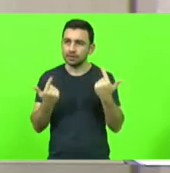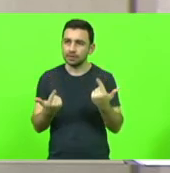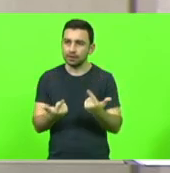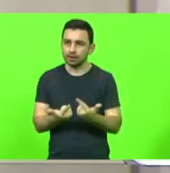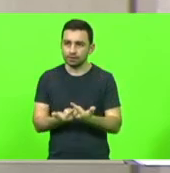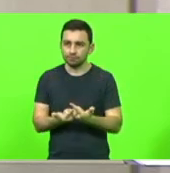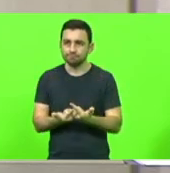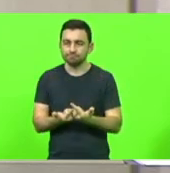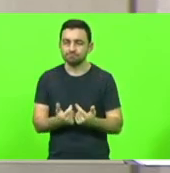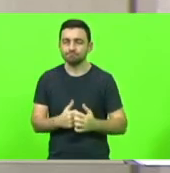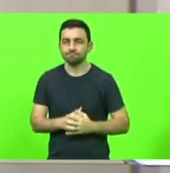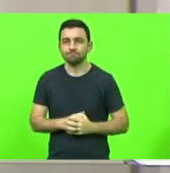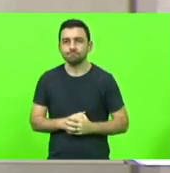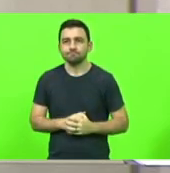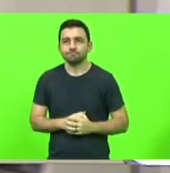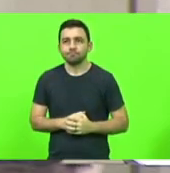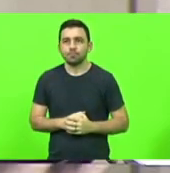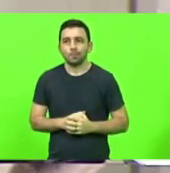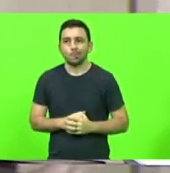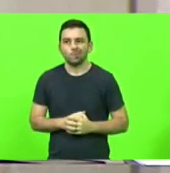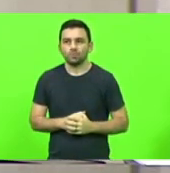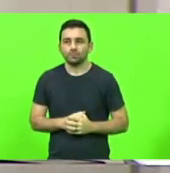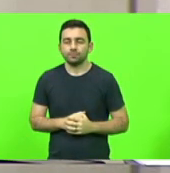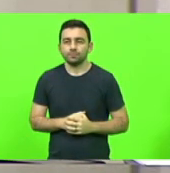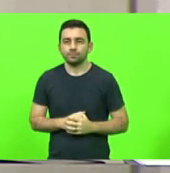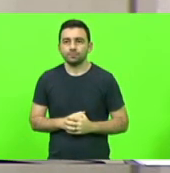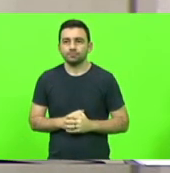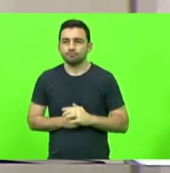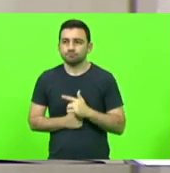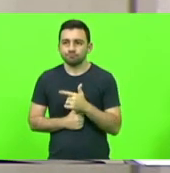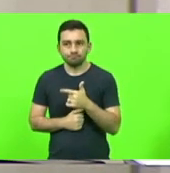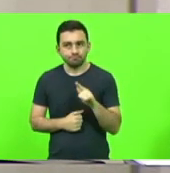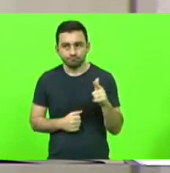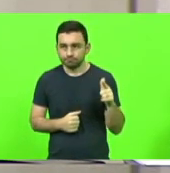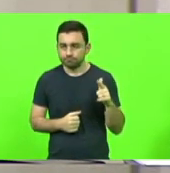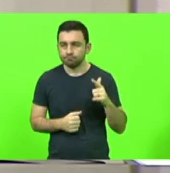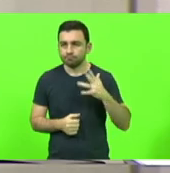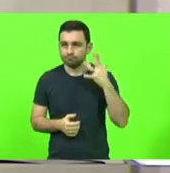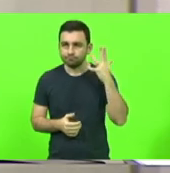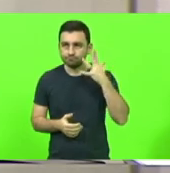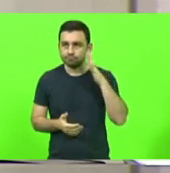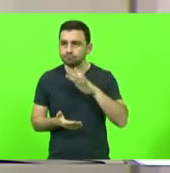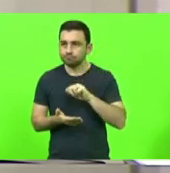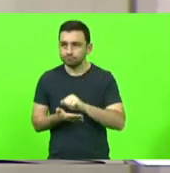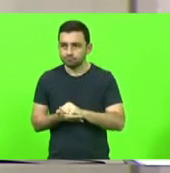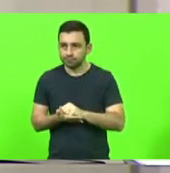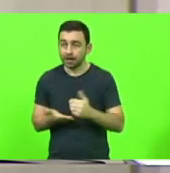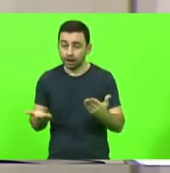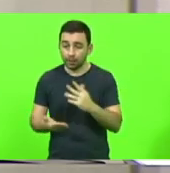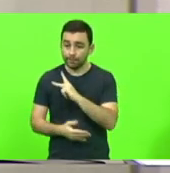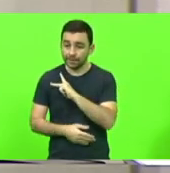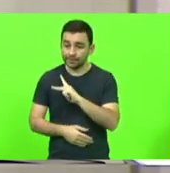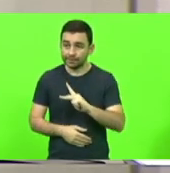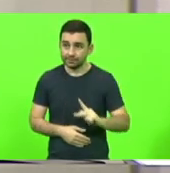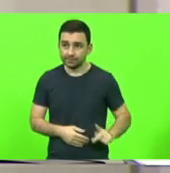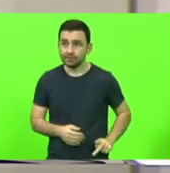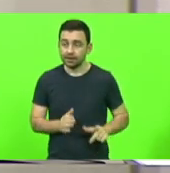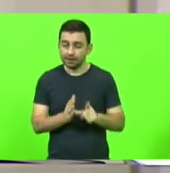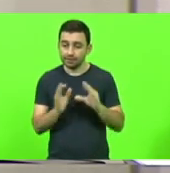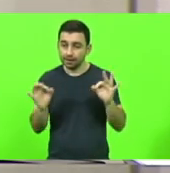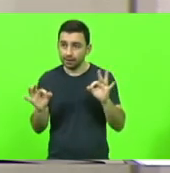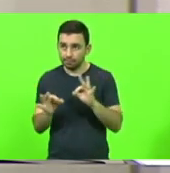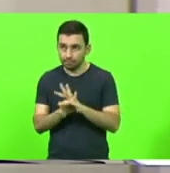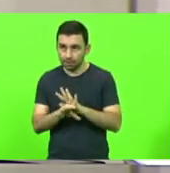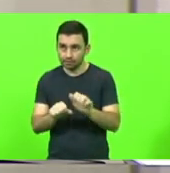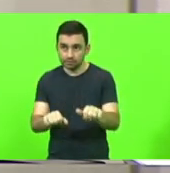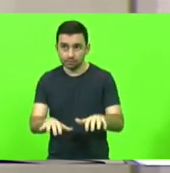vocês. Não havendo novos oradores inscritos, esta presidência, antes de encerrar a